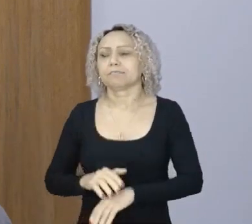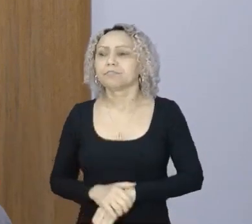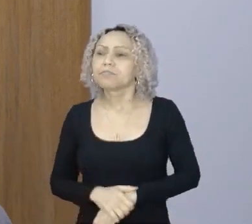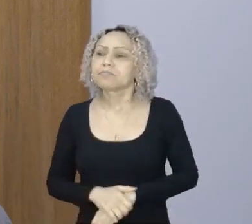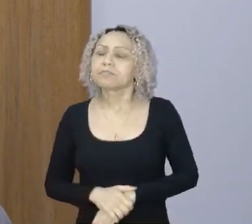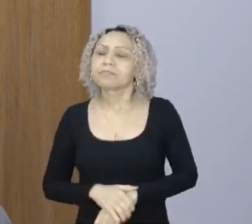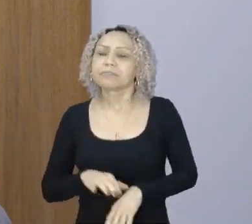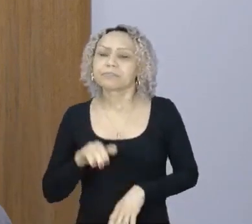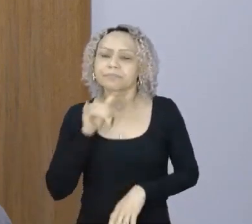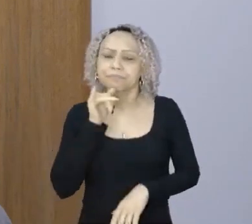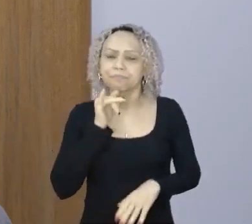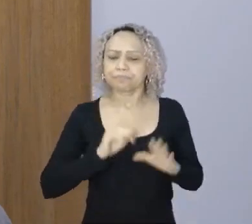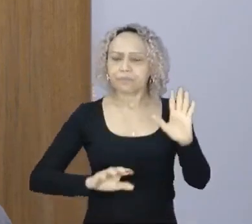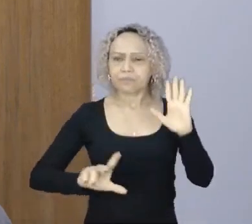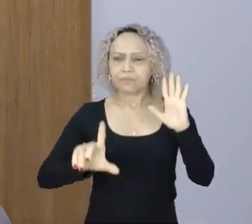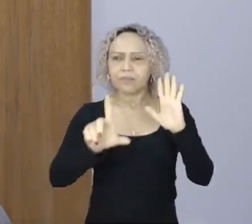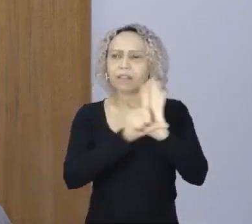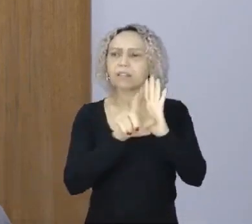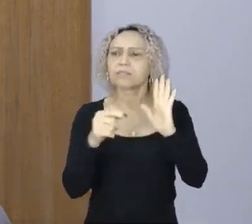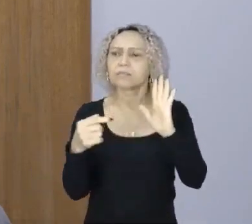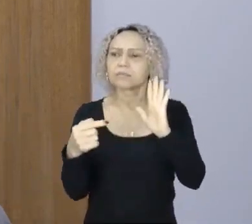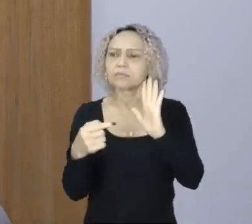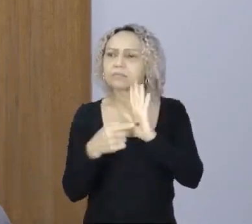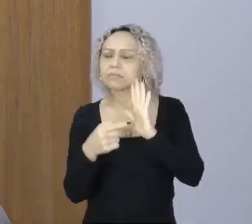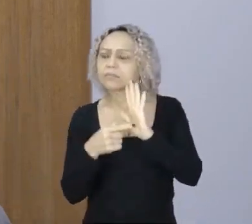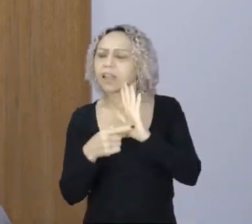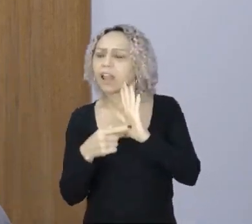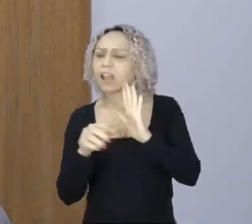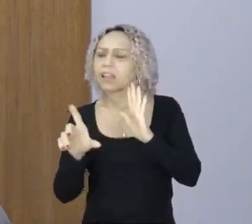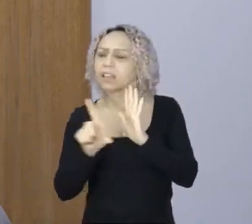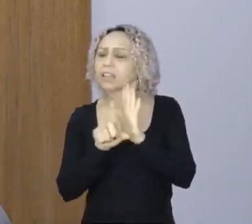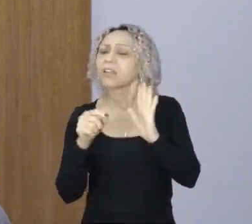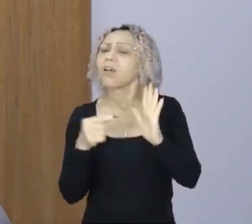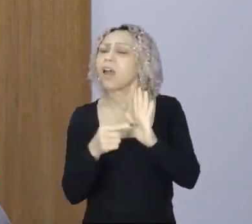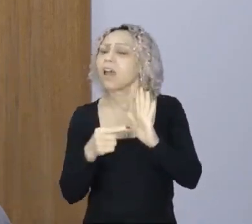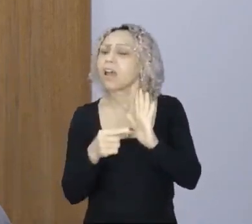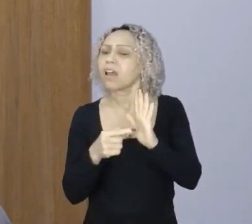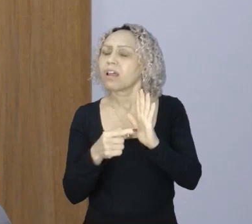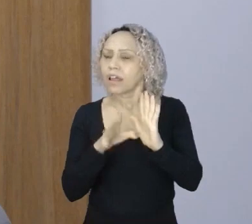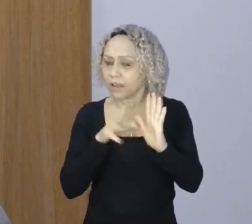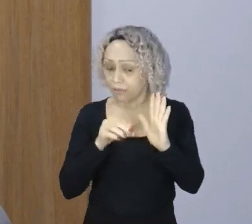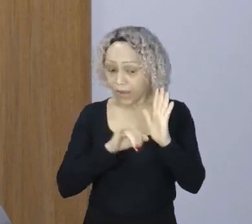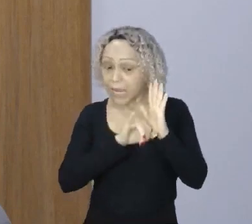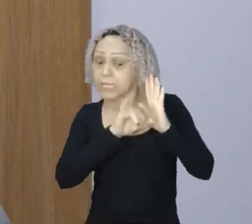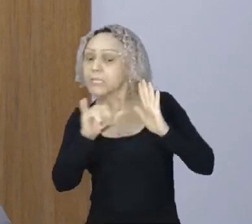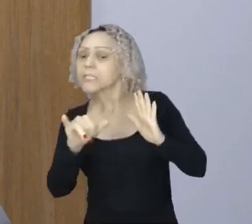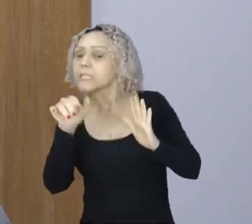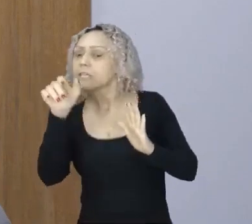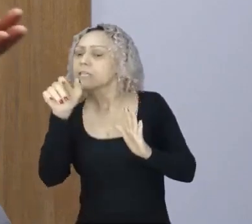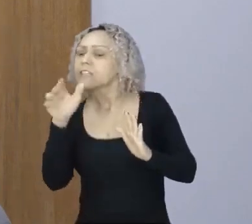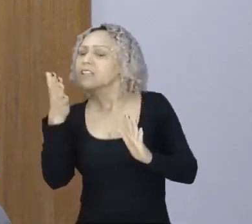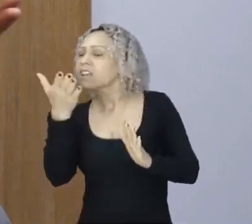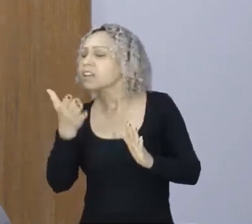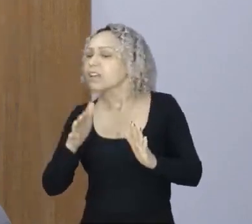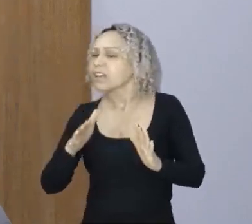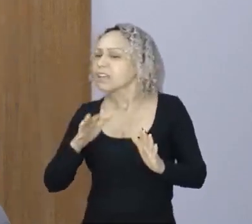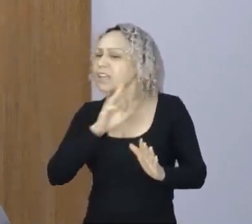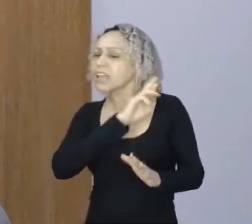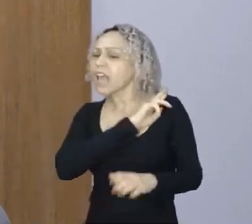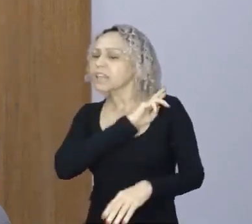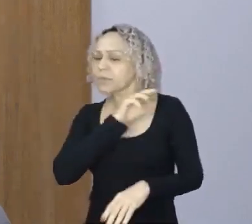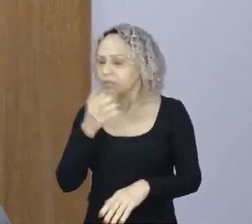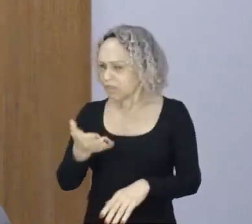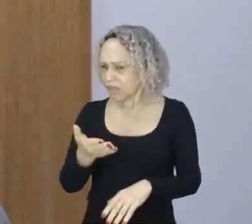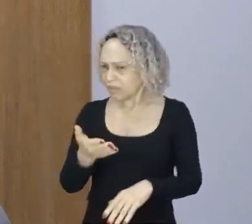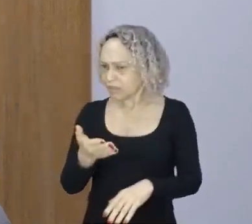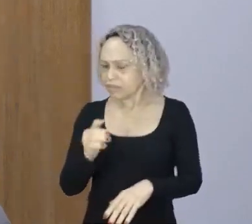também cria os mecanismos de responsabilização, né? As empresas